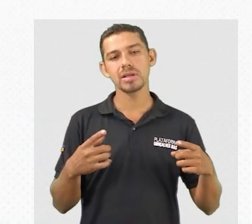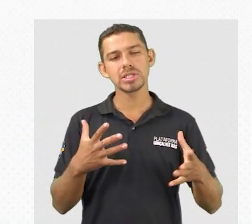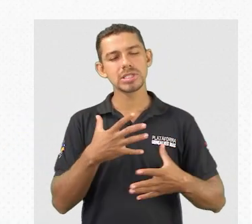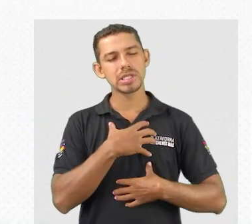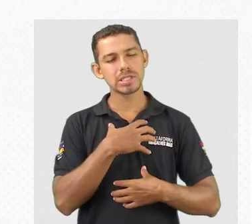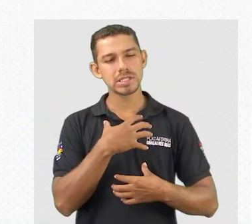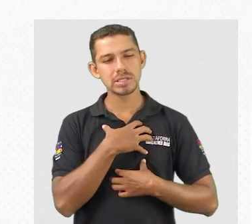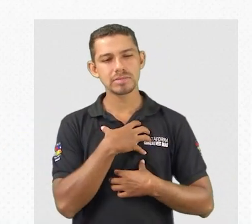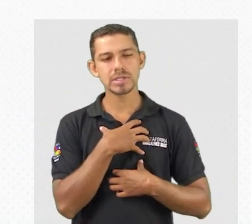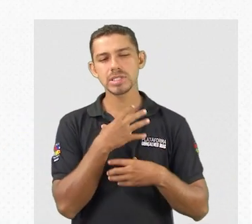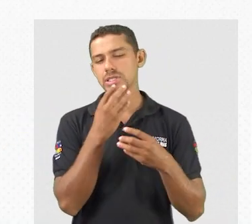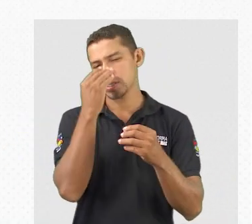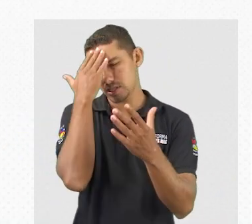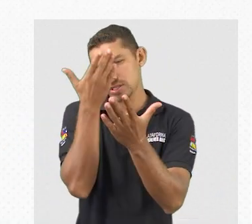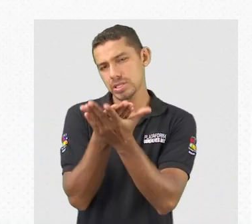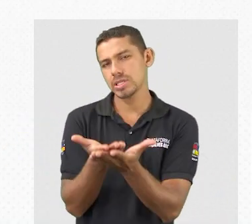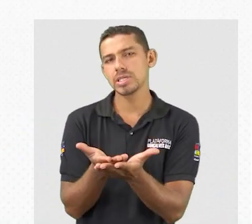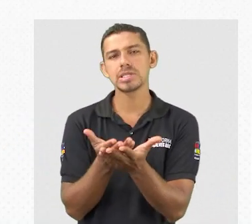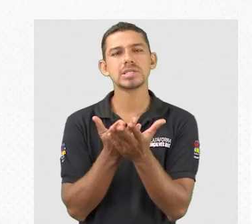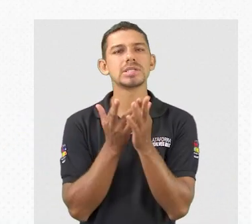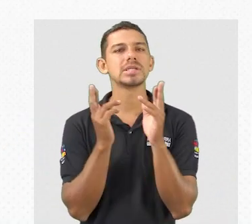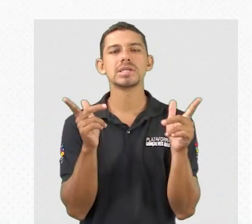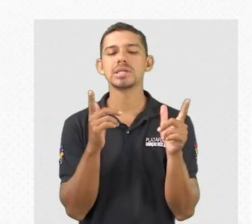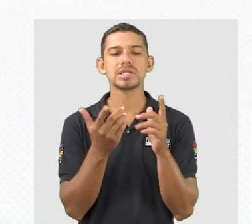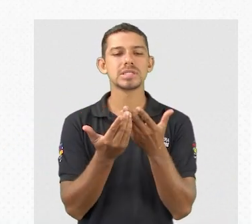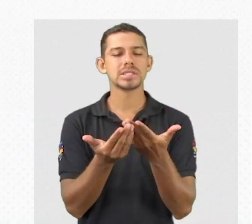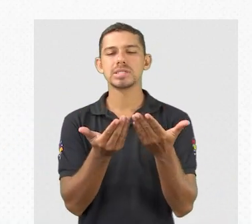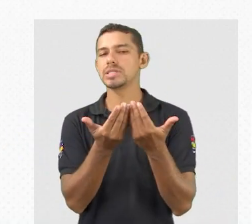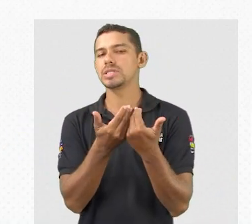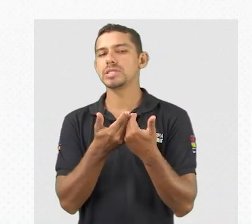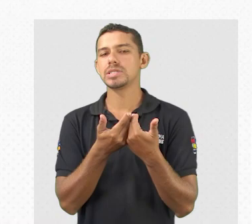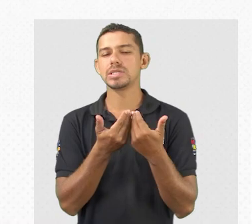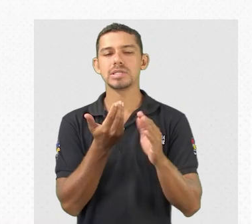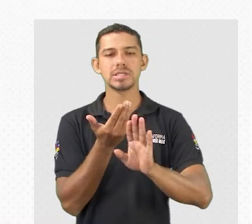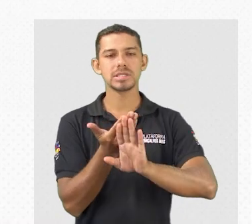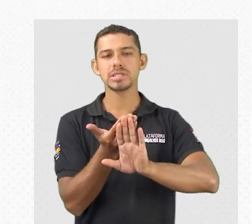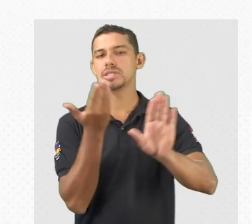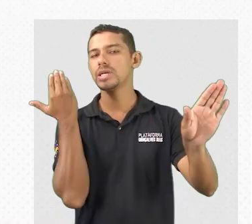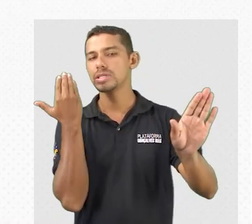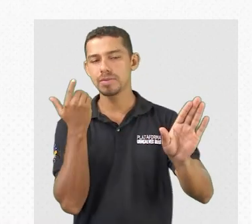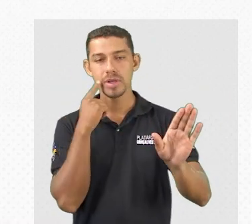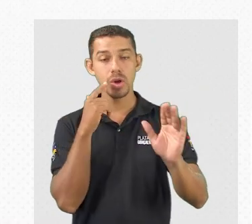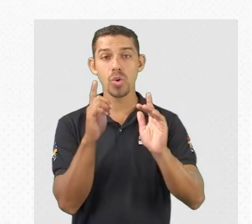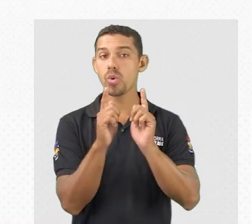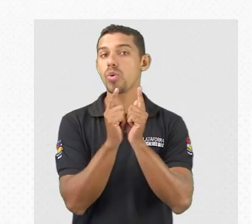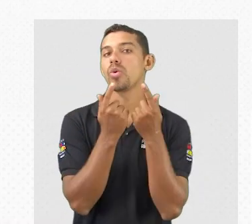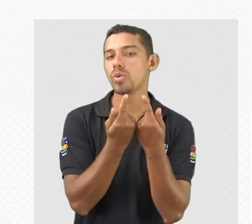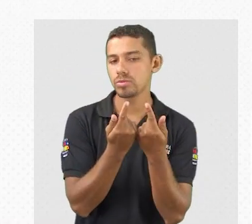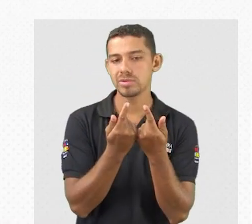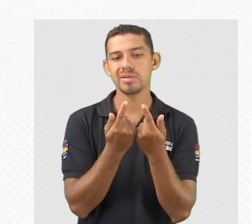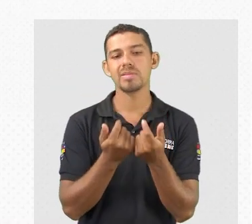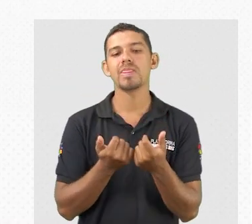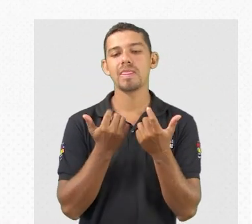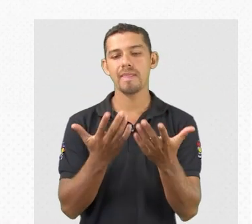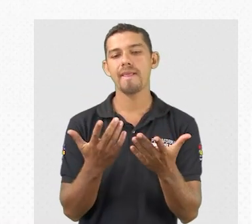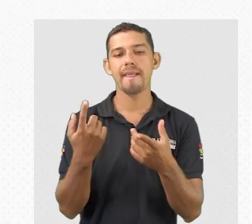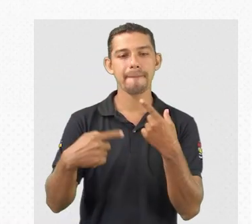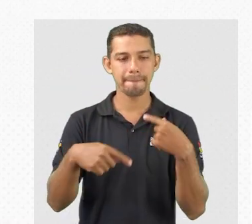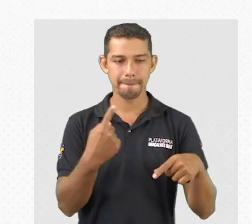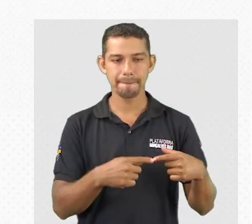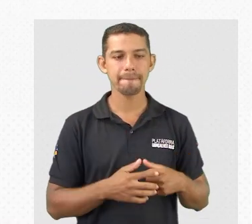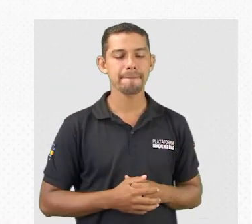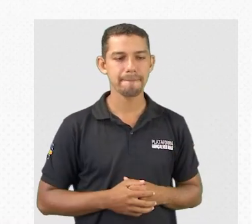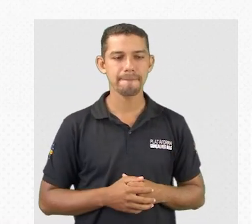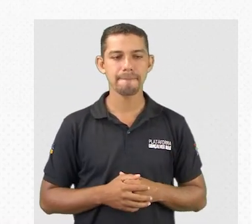sentimento de descrédito, de indiferença e de distanciamento que os grupos e a sociedade como um todo têm produzido em relação à política,